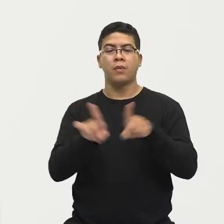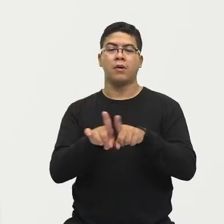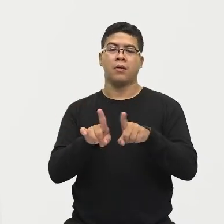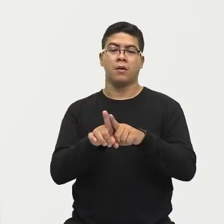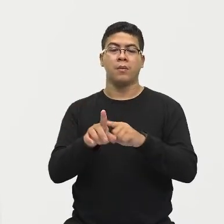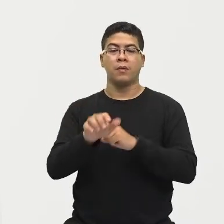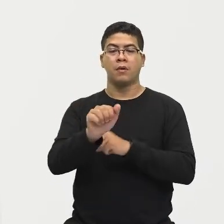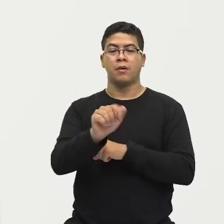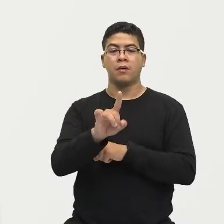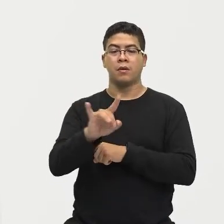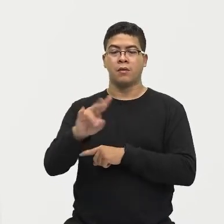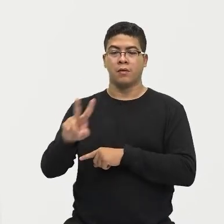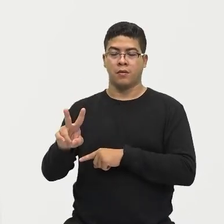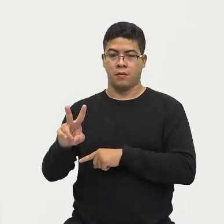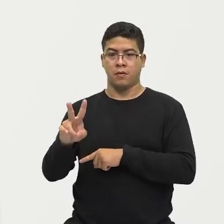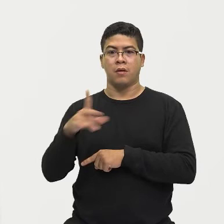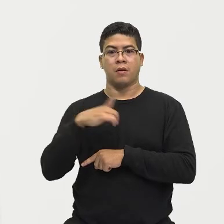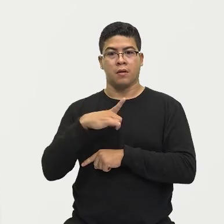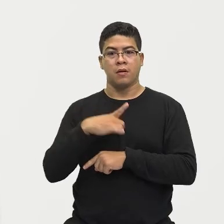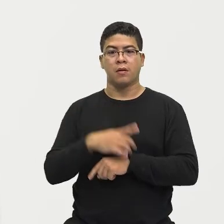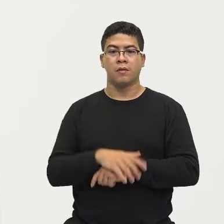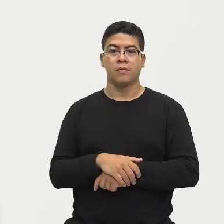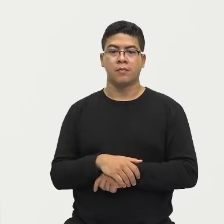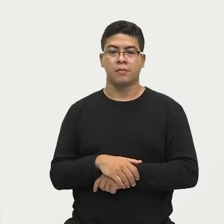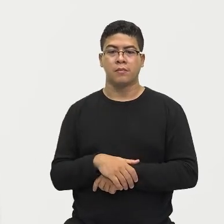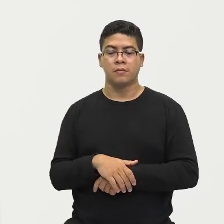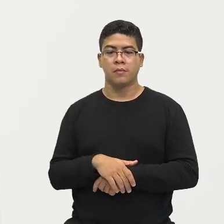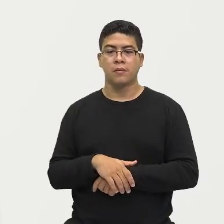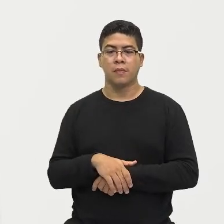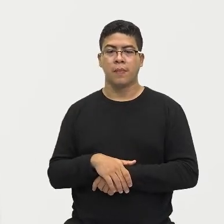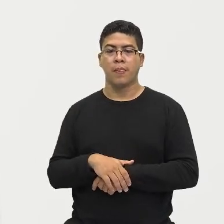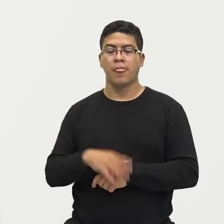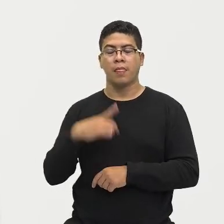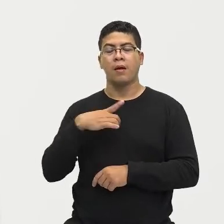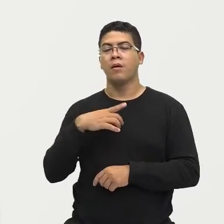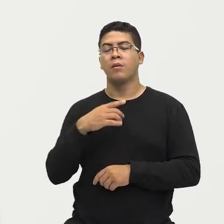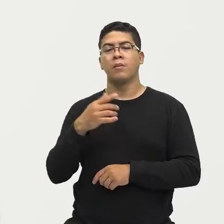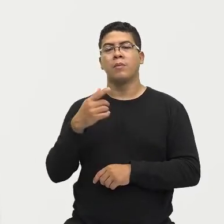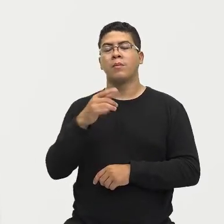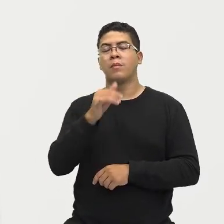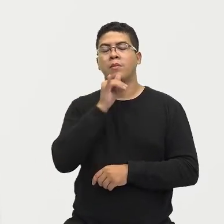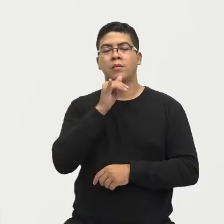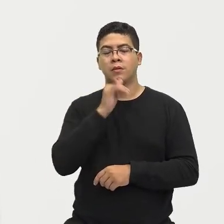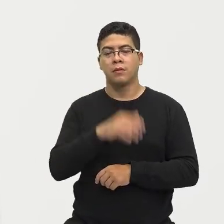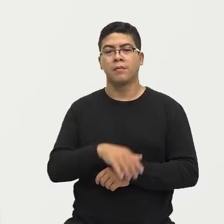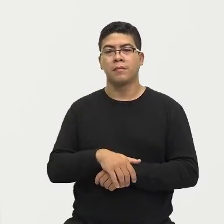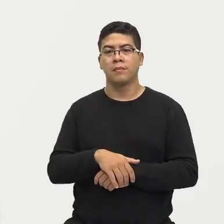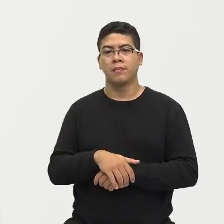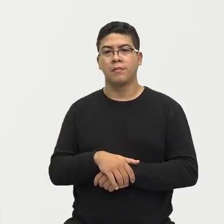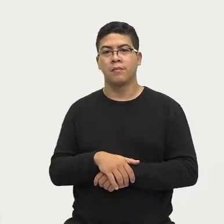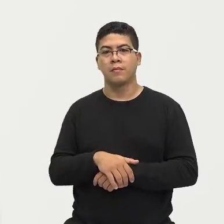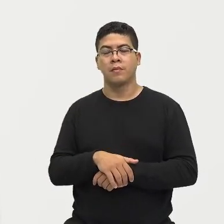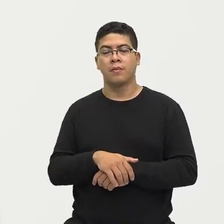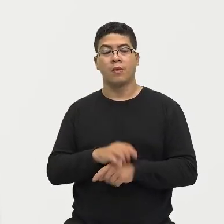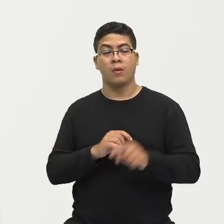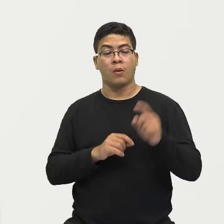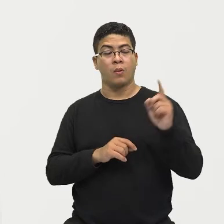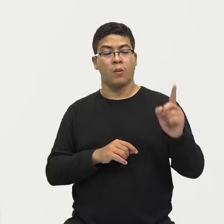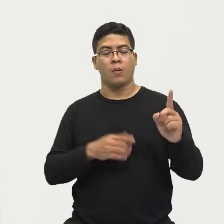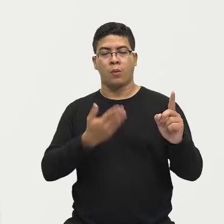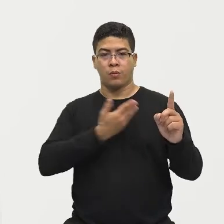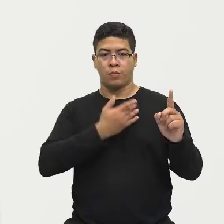Pode dizer assim, ó, fortemente. Bateu fortemente no colega. Então, o bateu é o